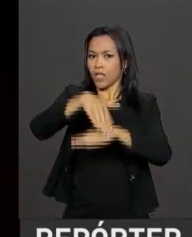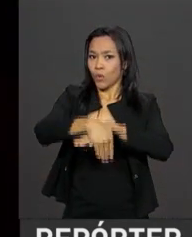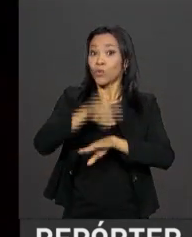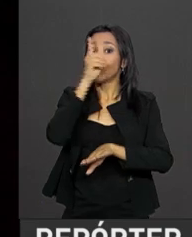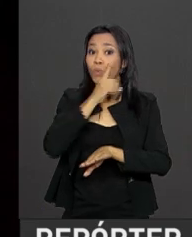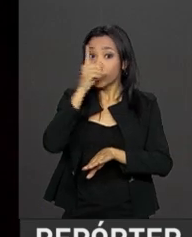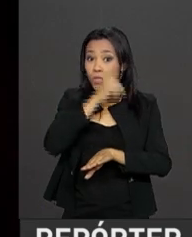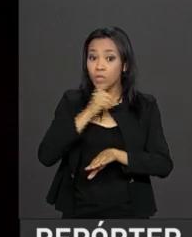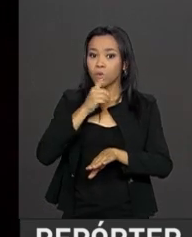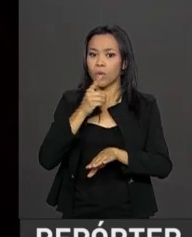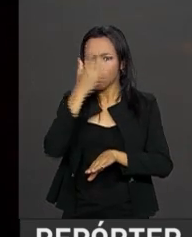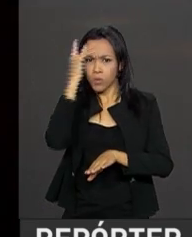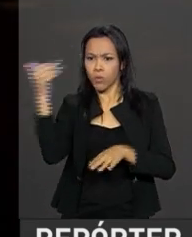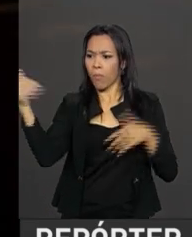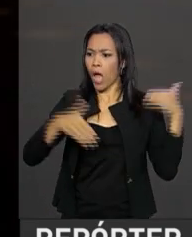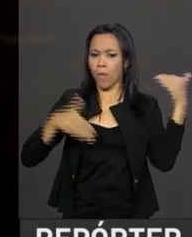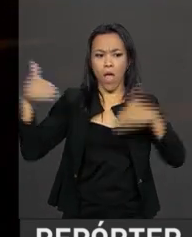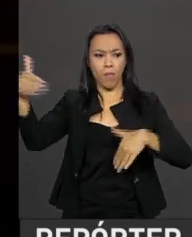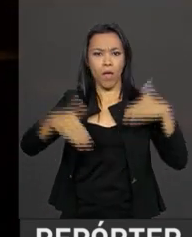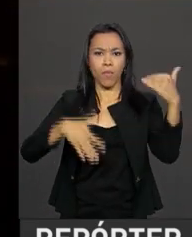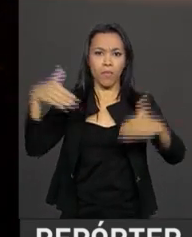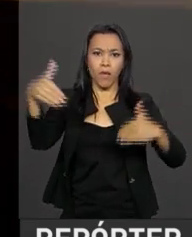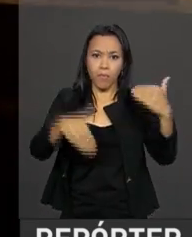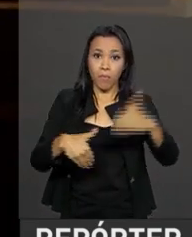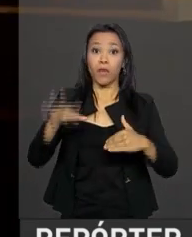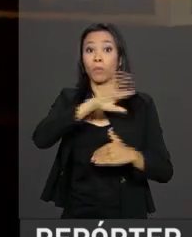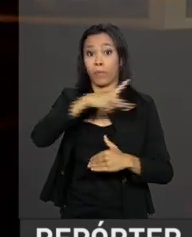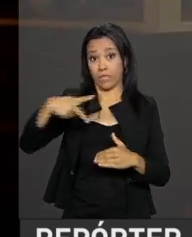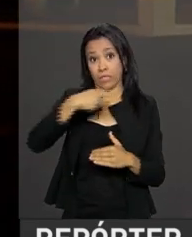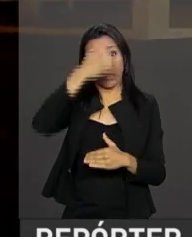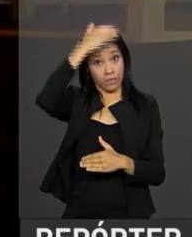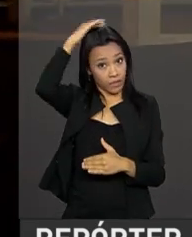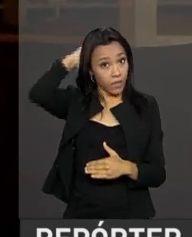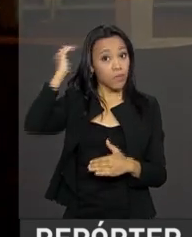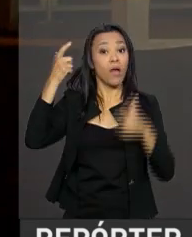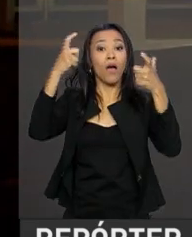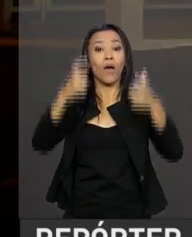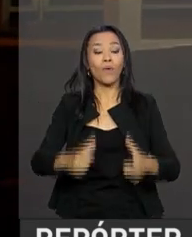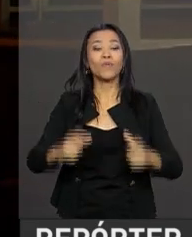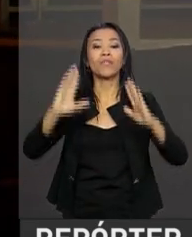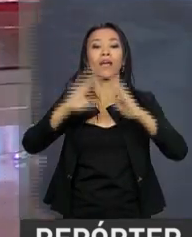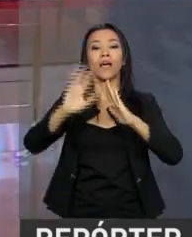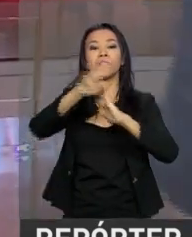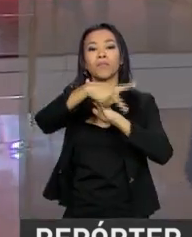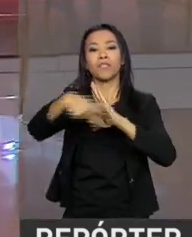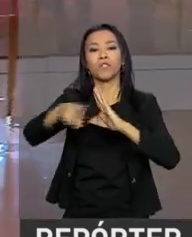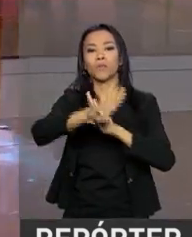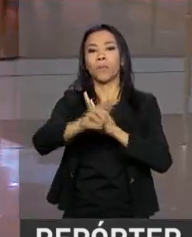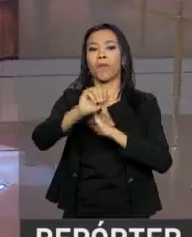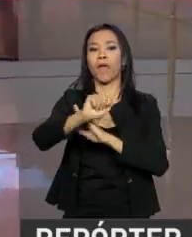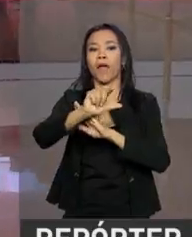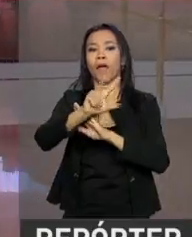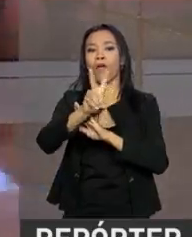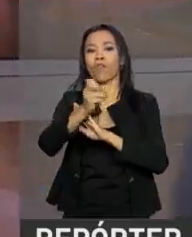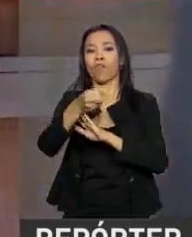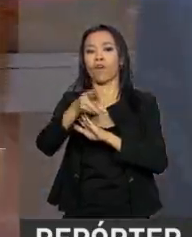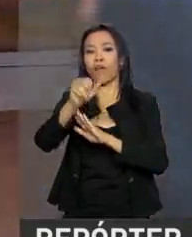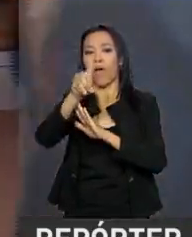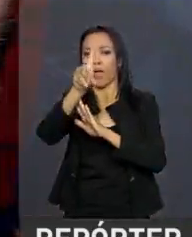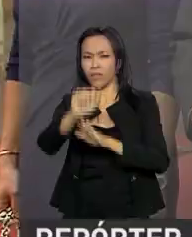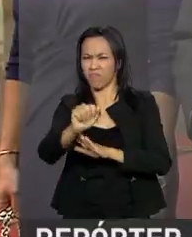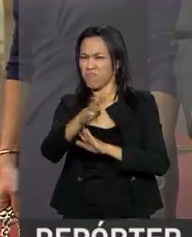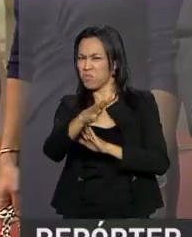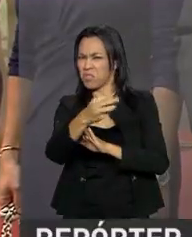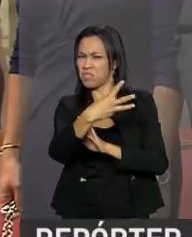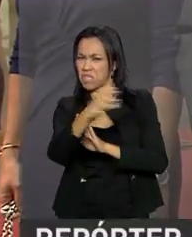o movimento começou com a chegada dos convidados do presidente Michel Temer ao Palácio da Alvorada. Foram cerca de 300